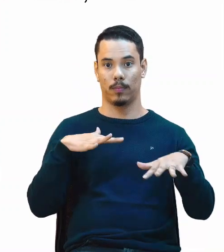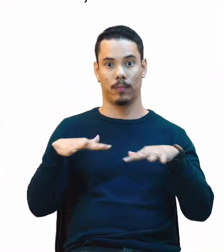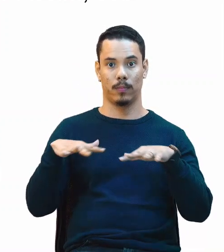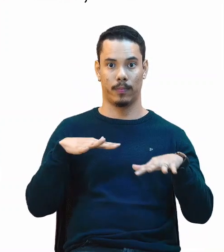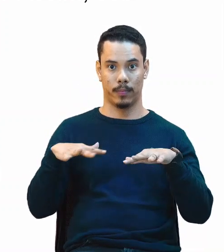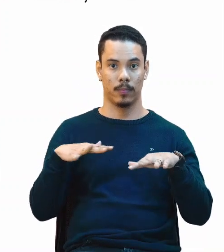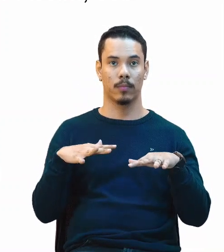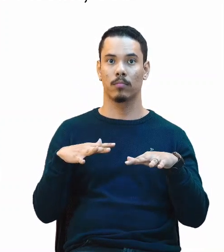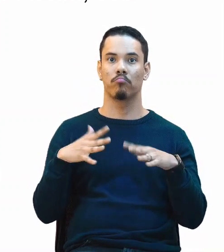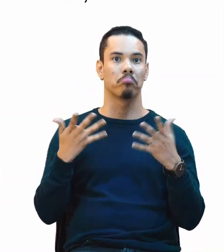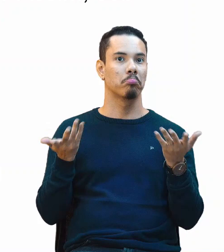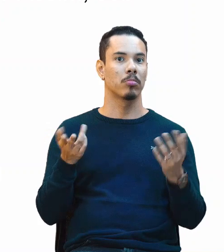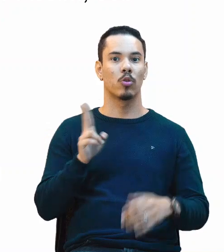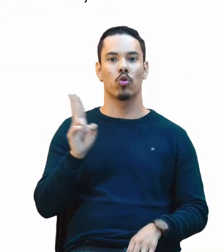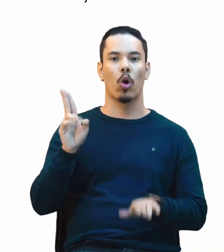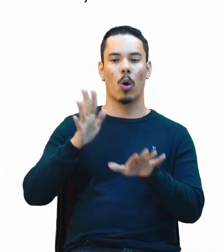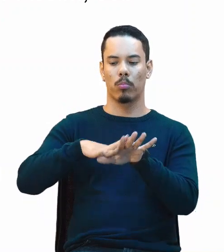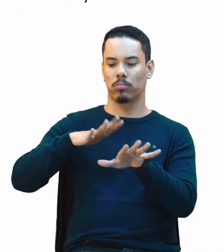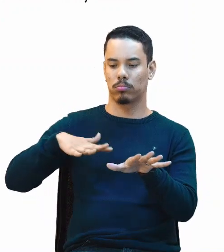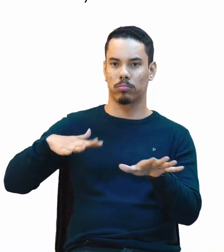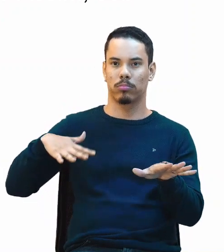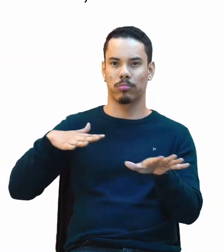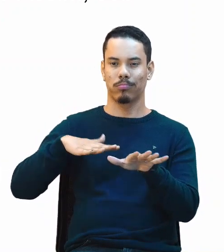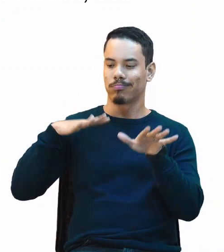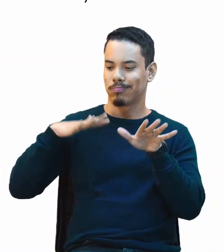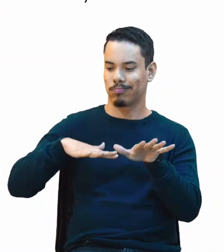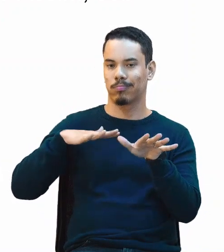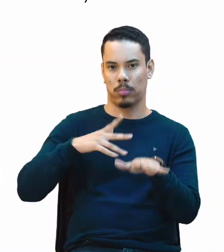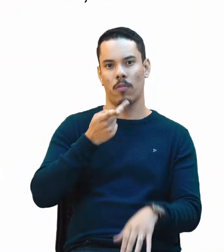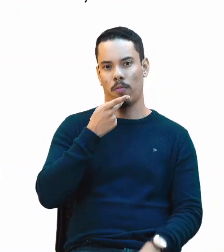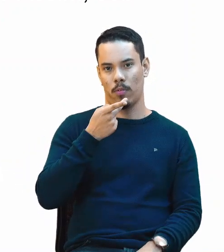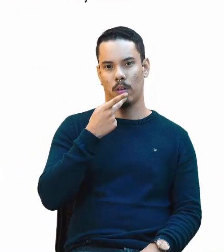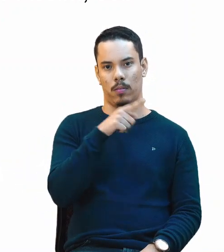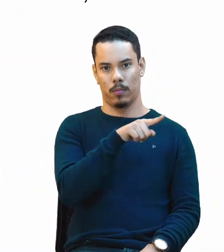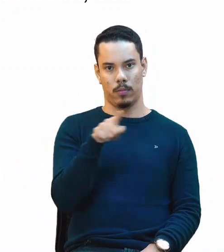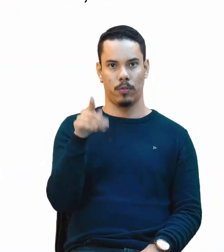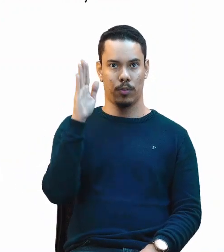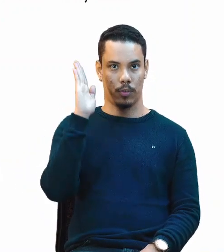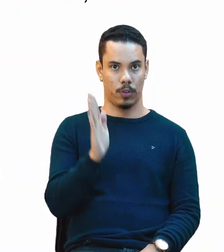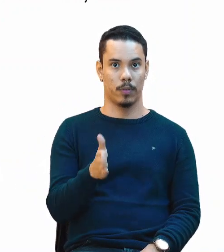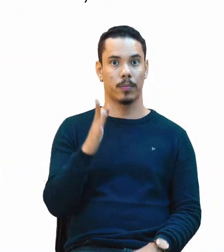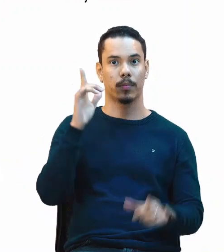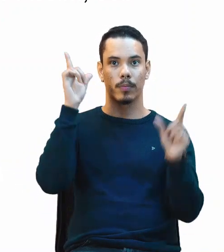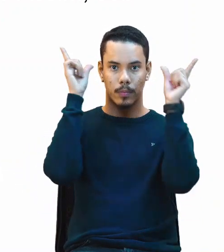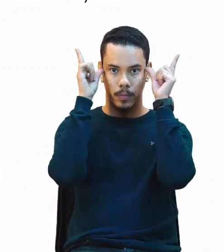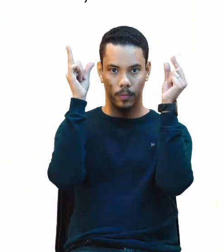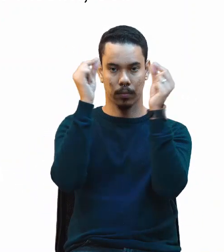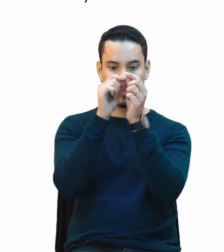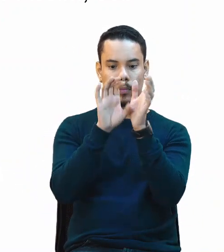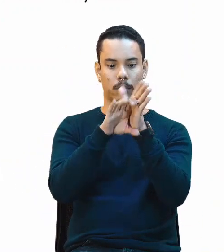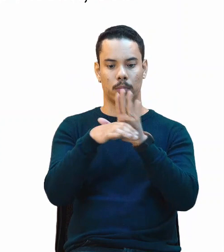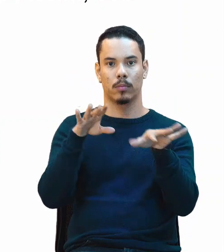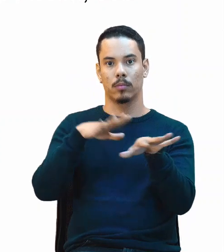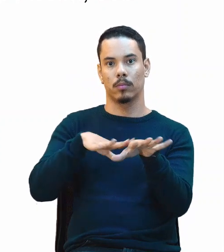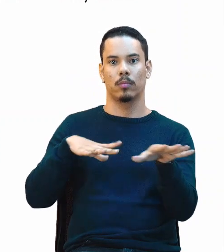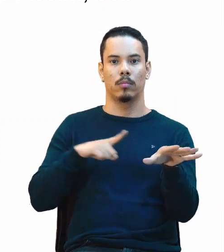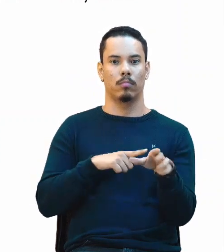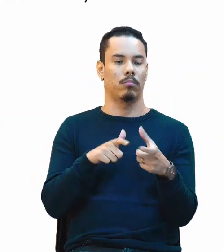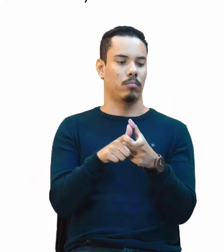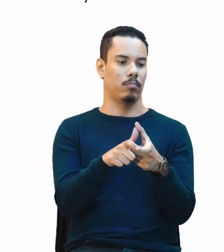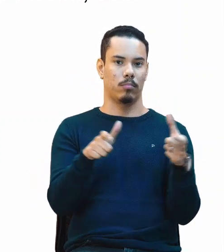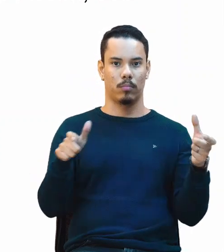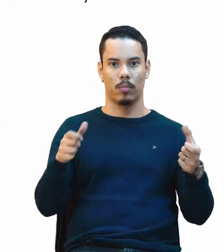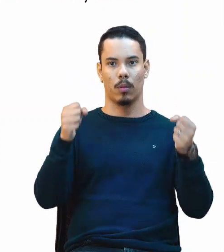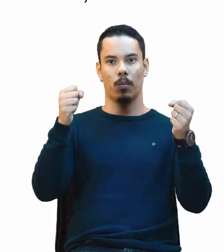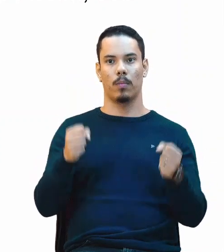Como é o nome desse movimento, eu falei para vocês. Para os gregos, o conceito de movimento tem um sentido bem amplo, podendo